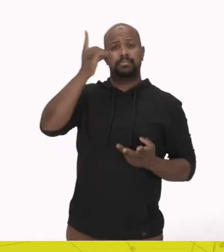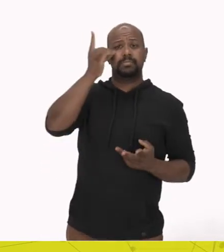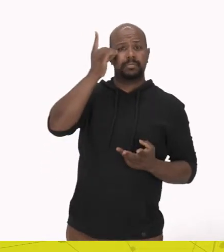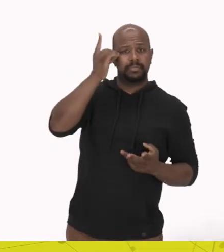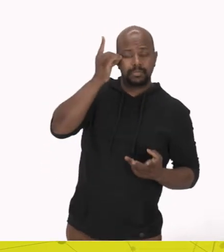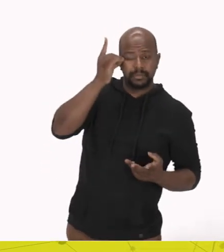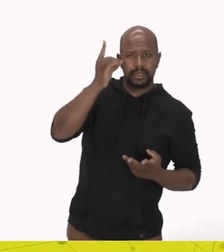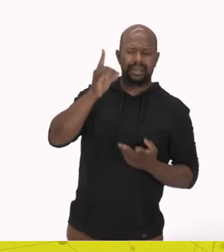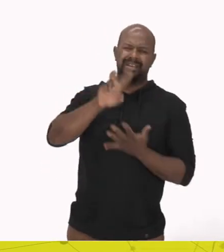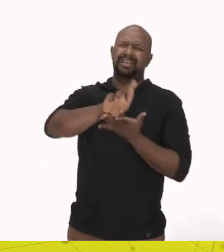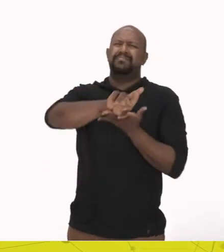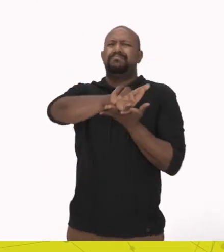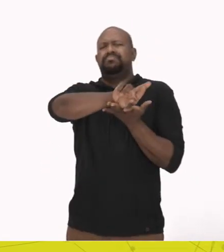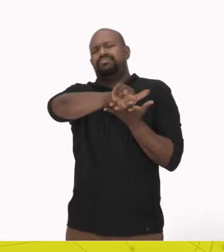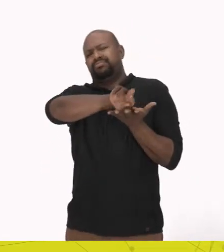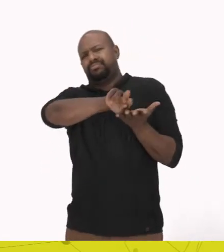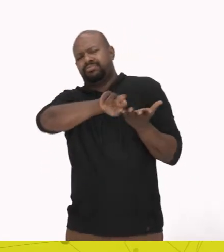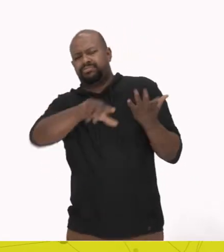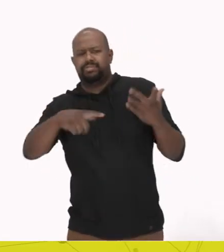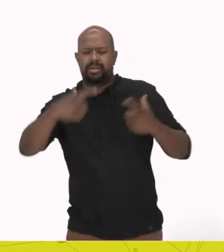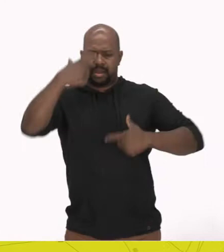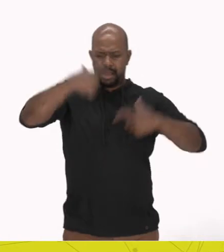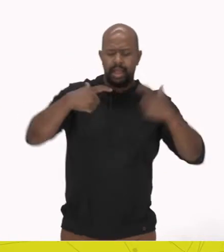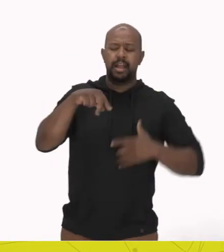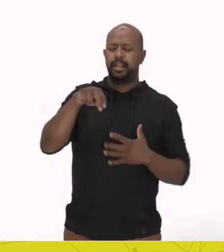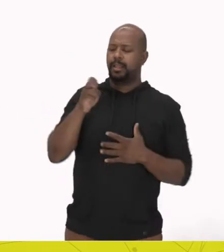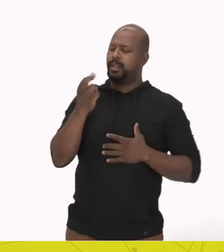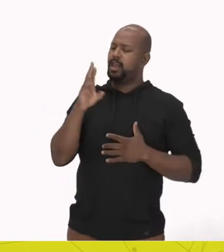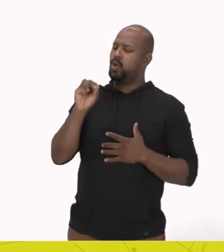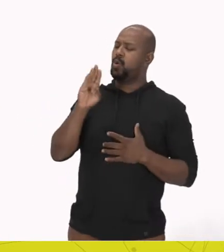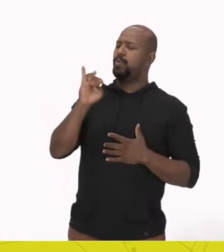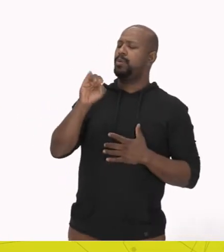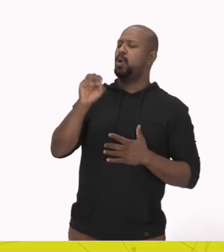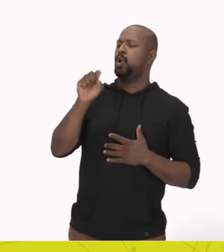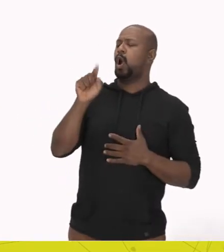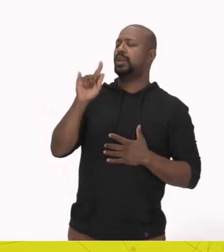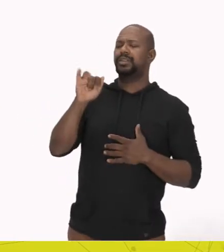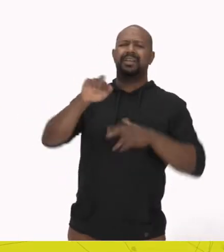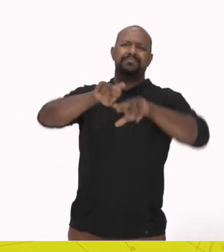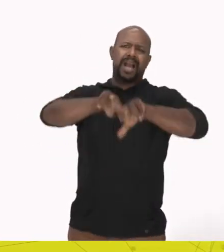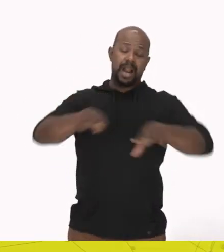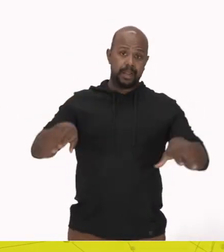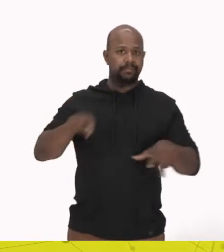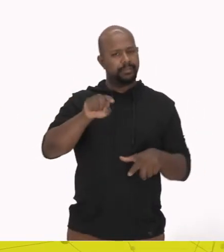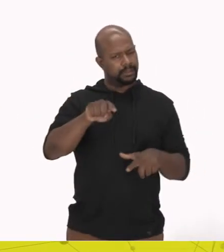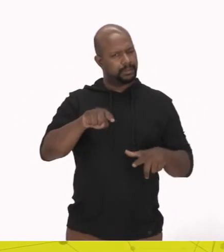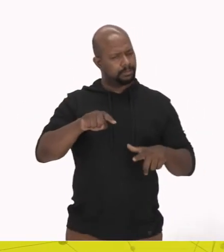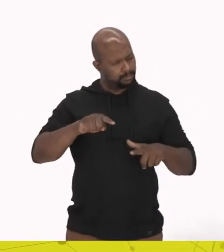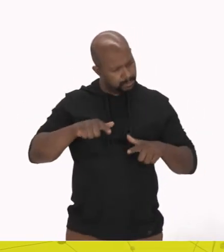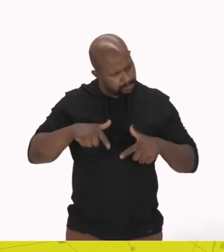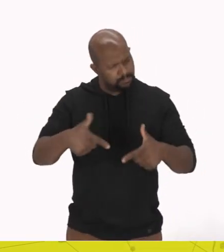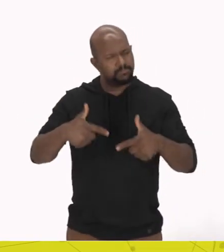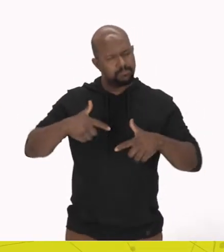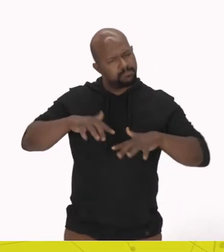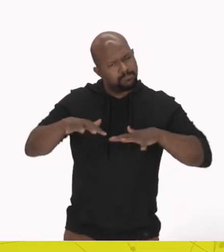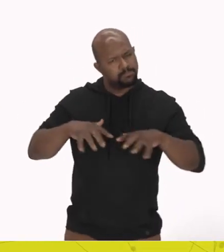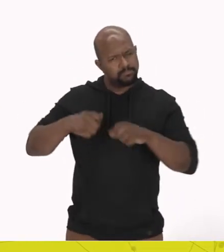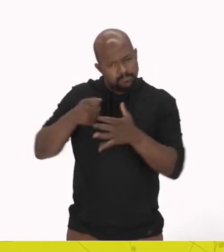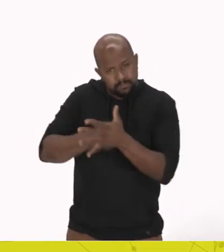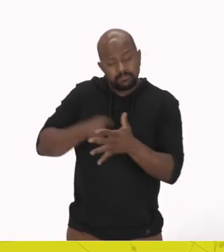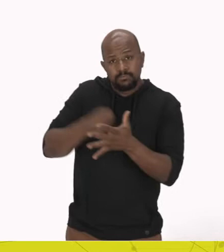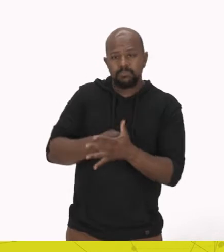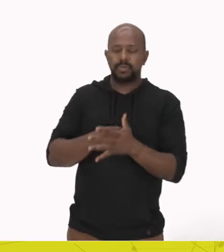de Down, entre outras variadas condições neurobiológicas divergentes. Esse movimento